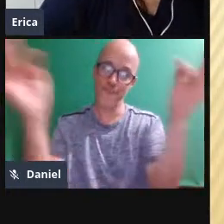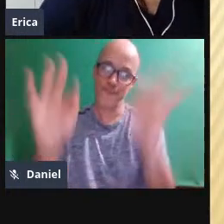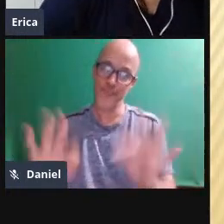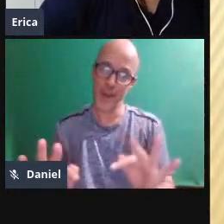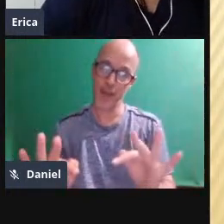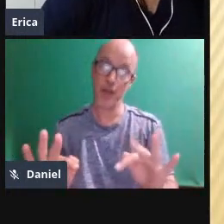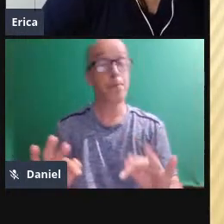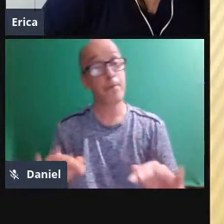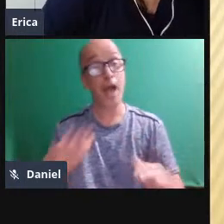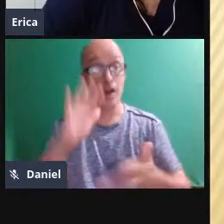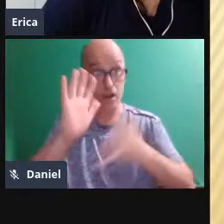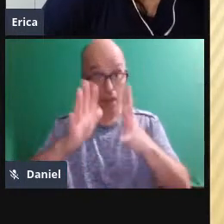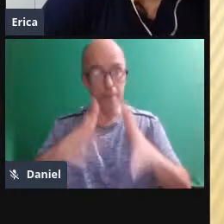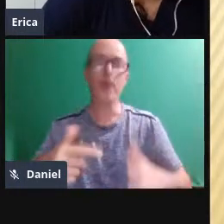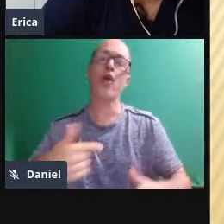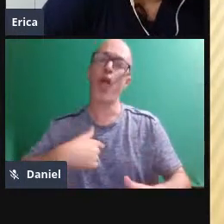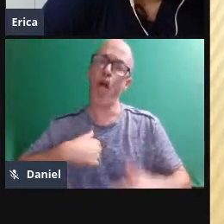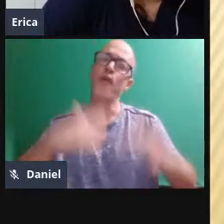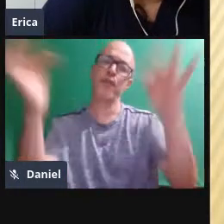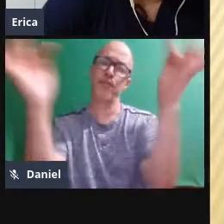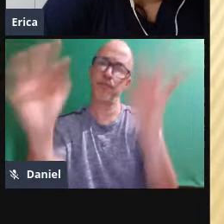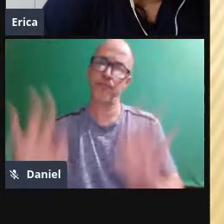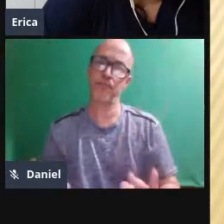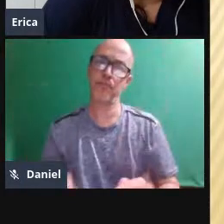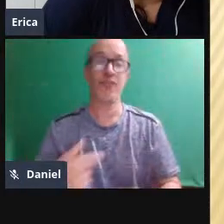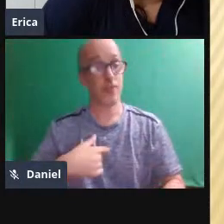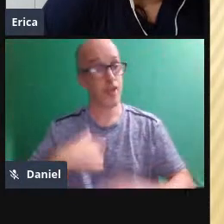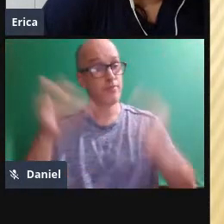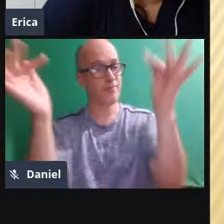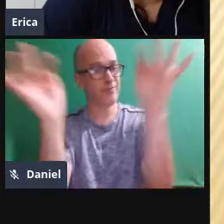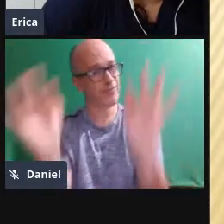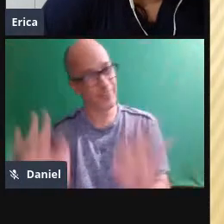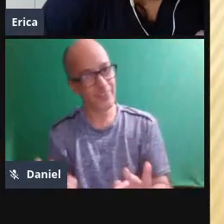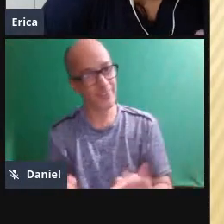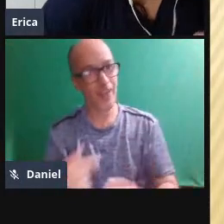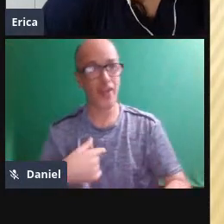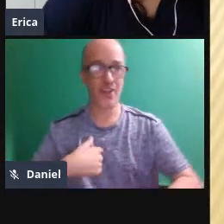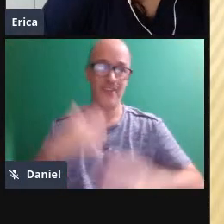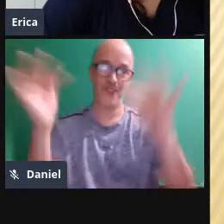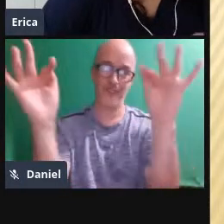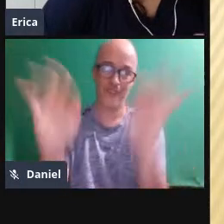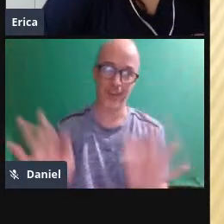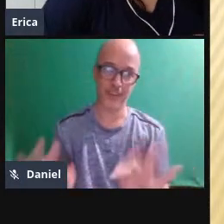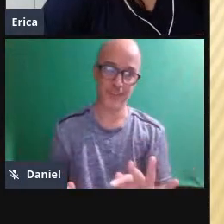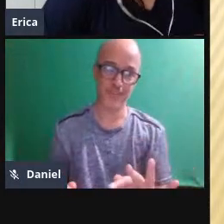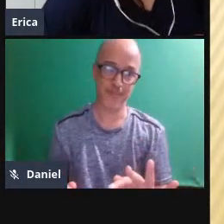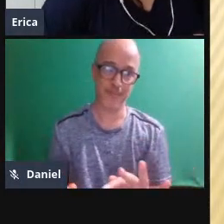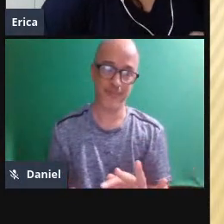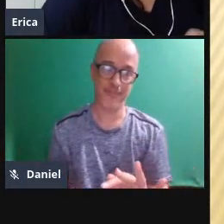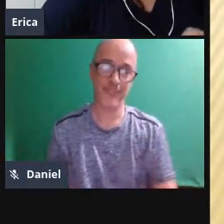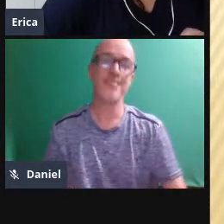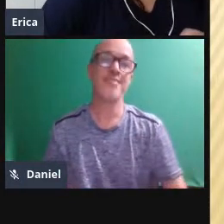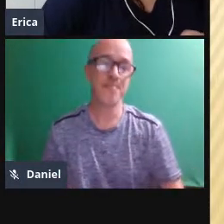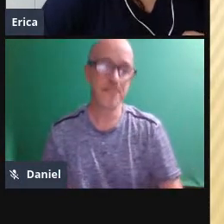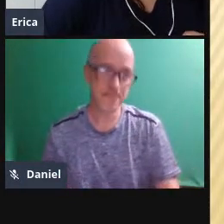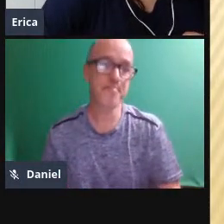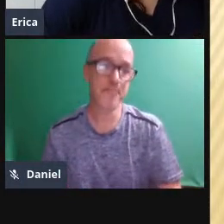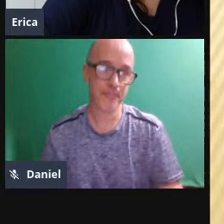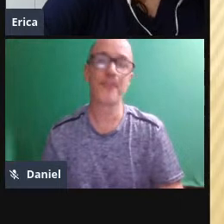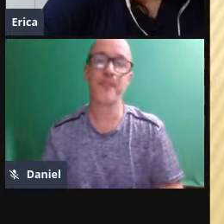Em português, outro exemplo, eu estou feliz. Em Libras, esse é o sinal, eu estou feliz.